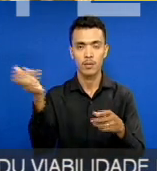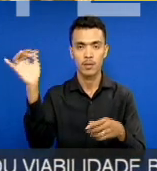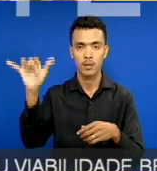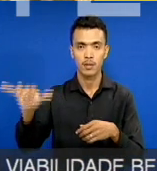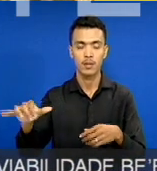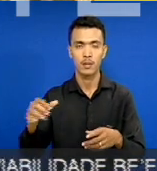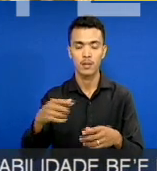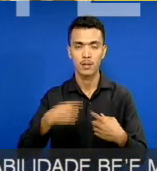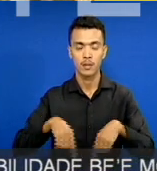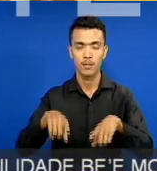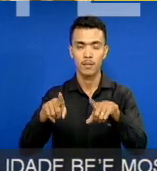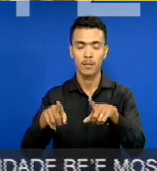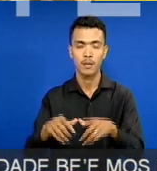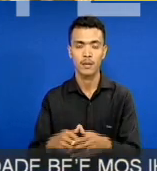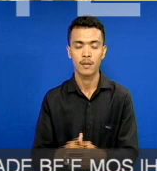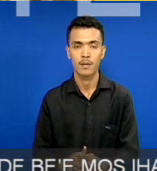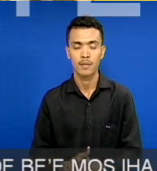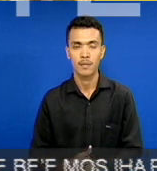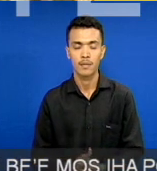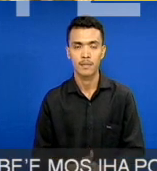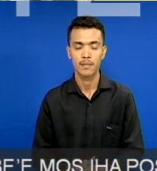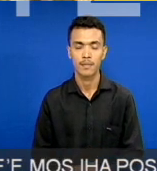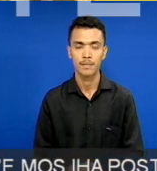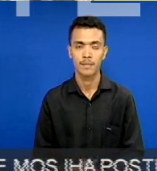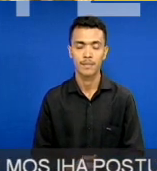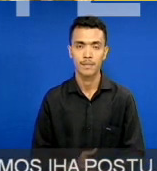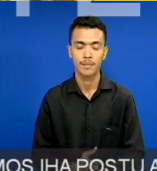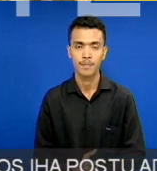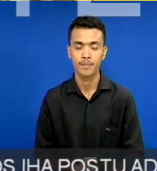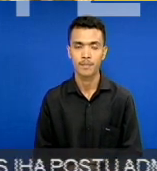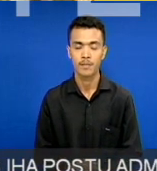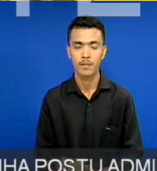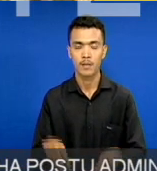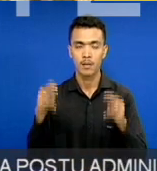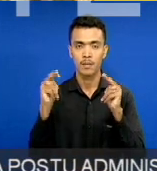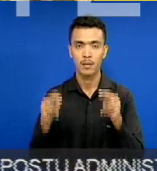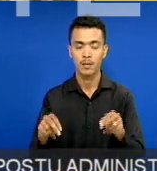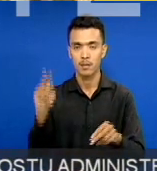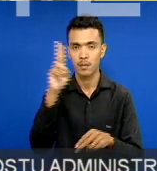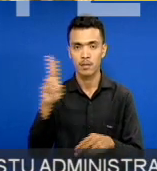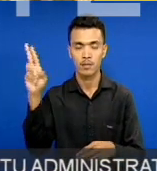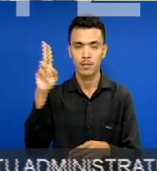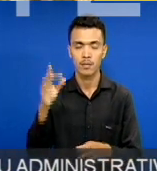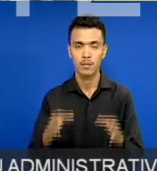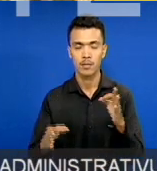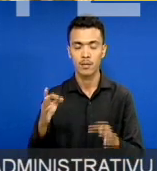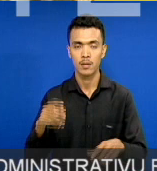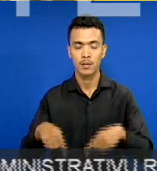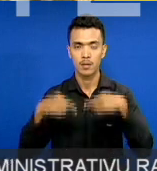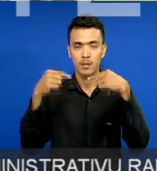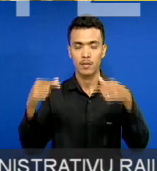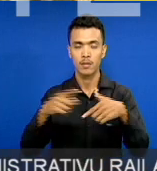la este vai bypass, quer dizer, halo ligação direta, mai vei dene tamo condição obriga, ine precisa usa, antaun, autorização ente for lais,